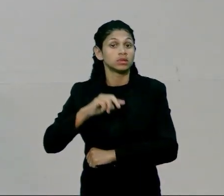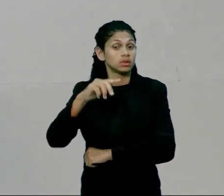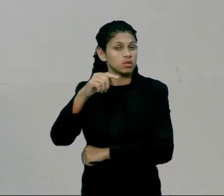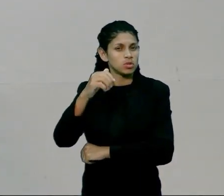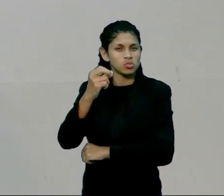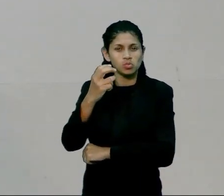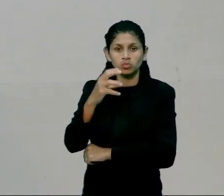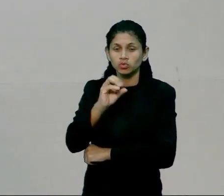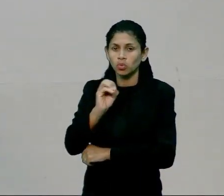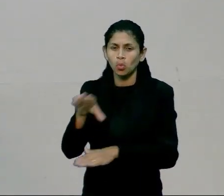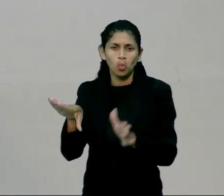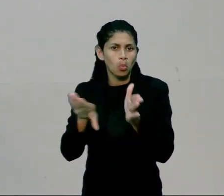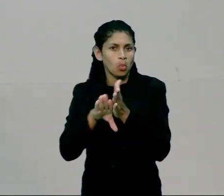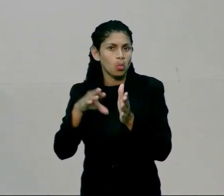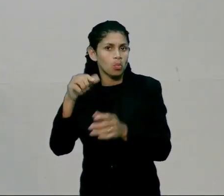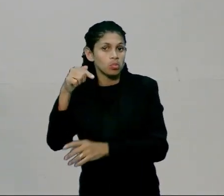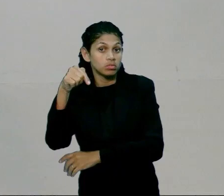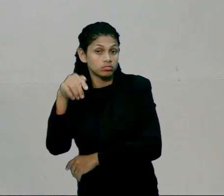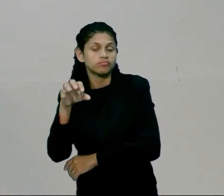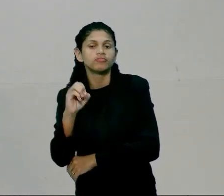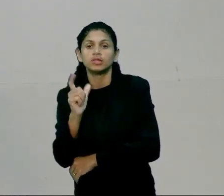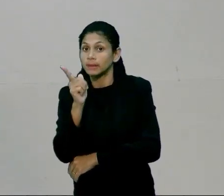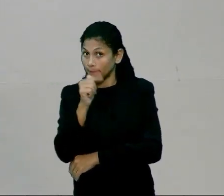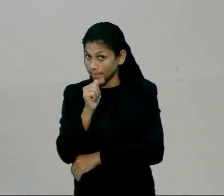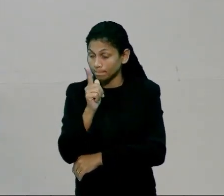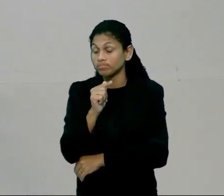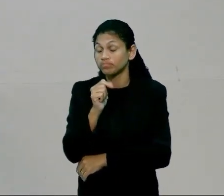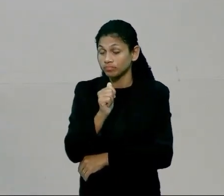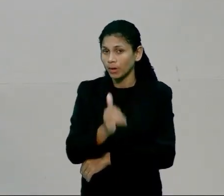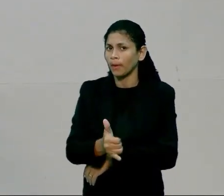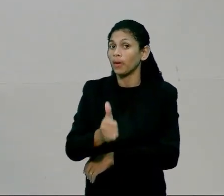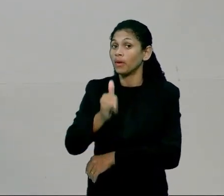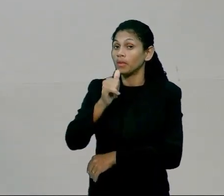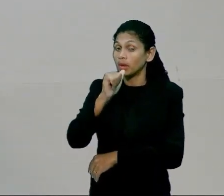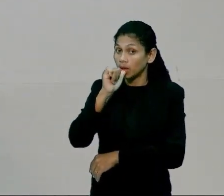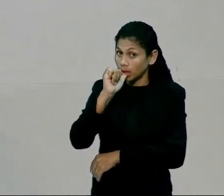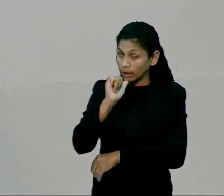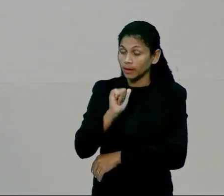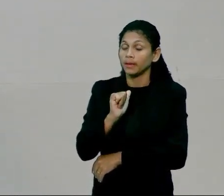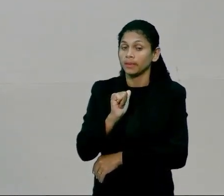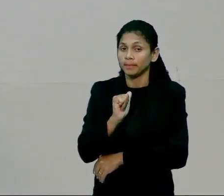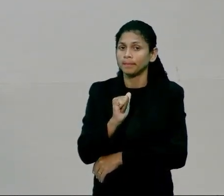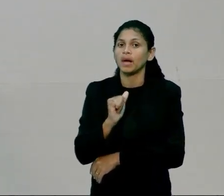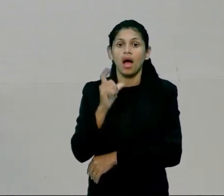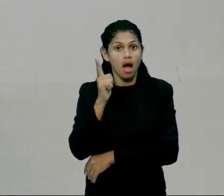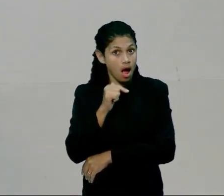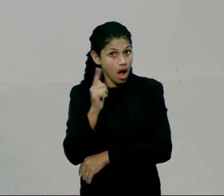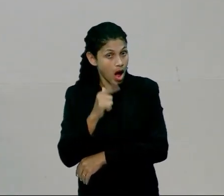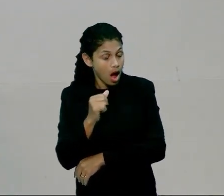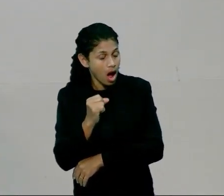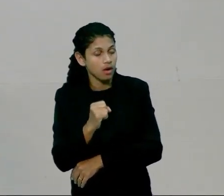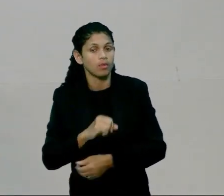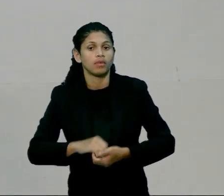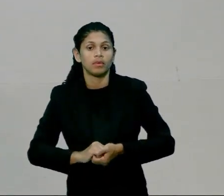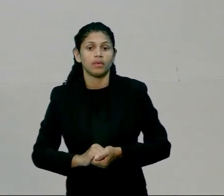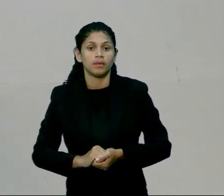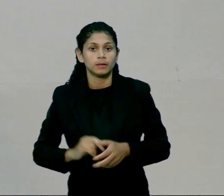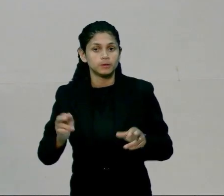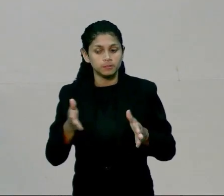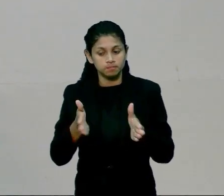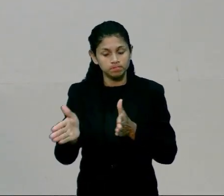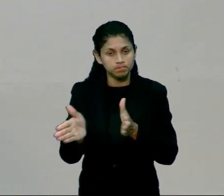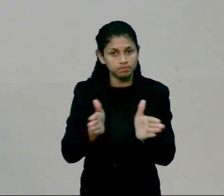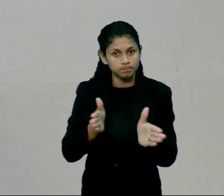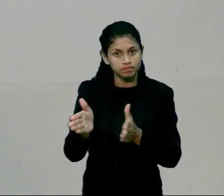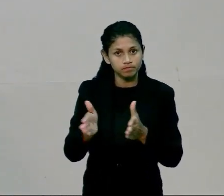Beba água, hidrate-se. E aí, nesse direcionamento, tendo isso como base, a gente já percebeu funcionamento, direcionamento, correlação com